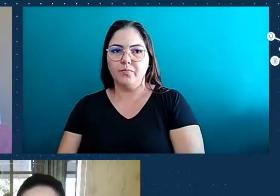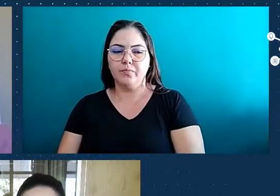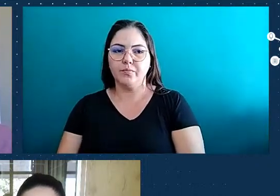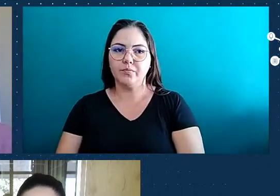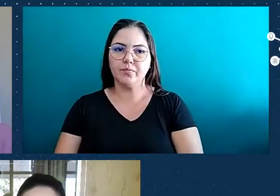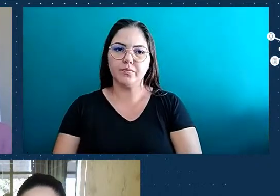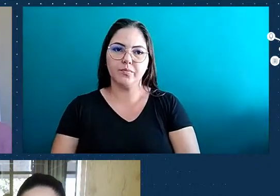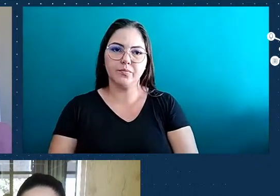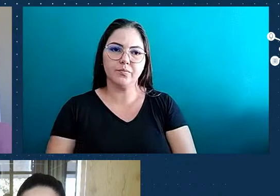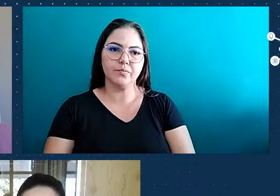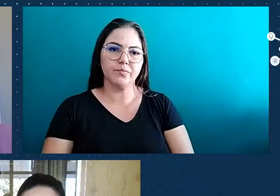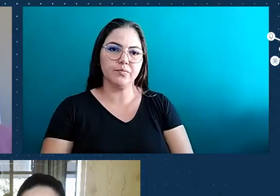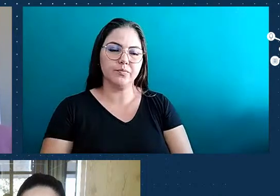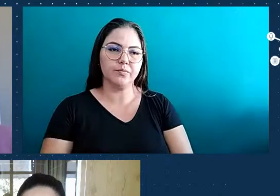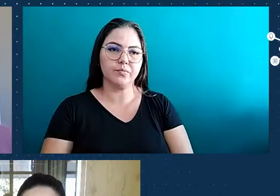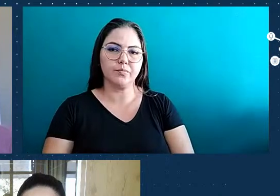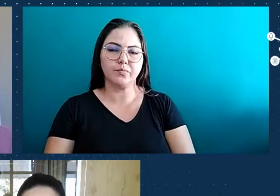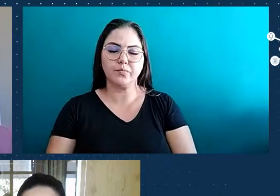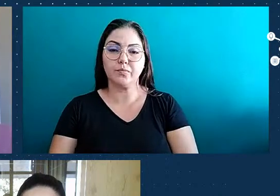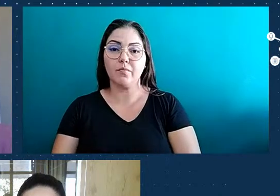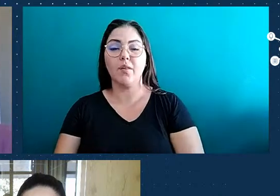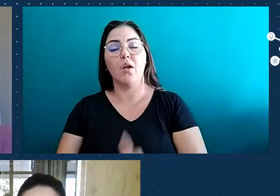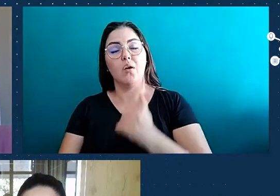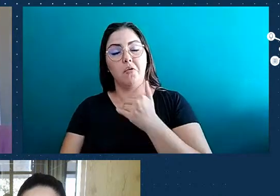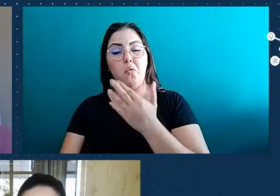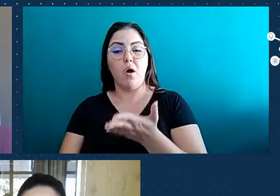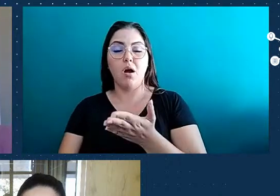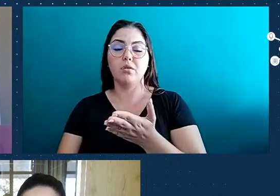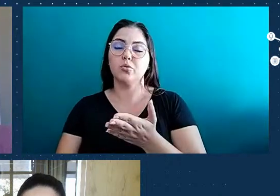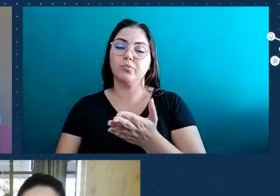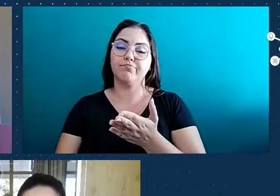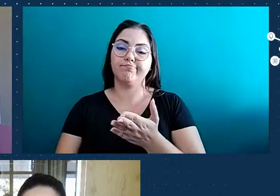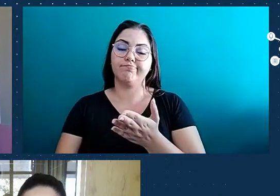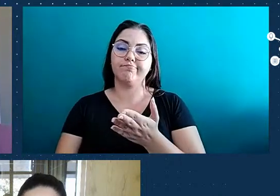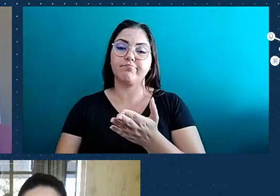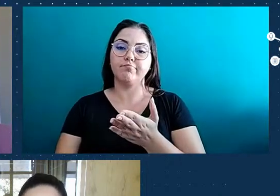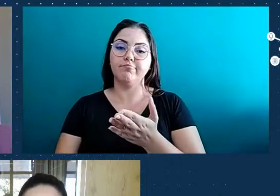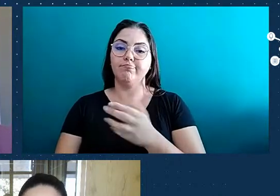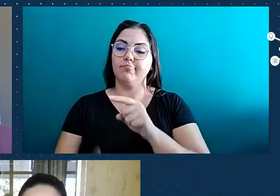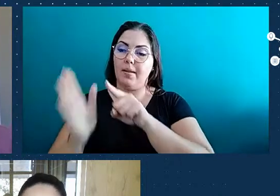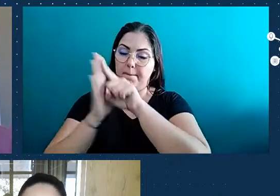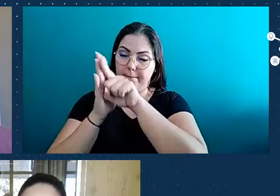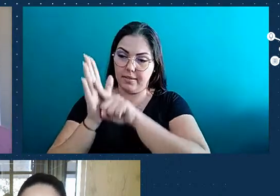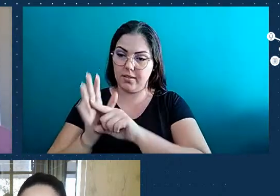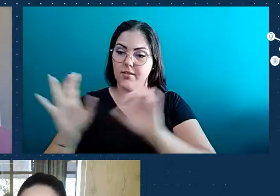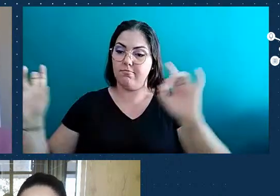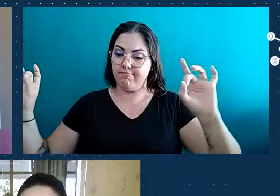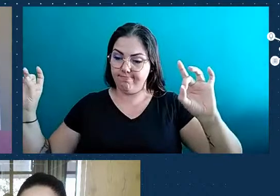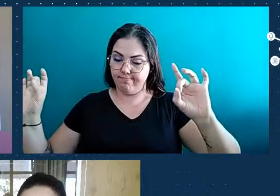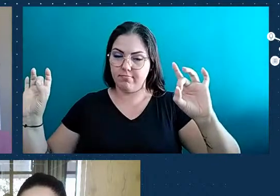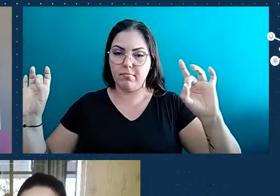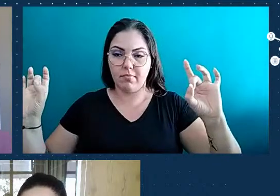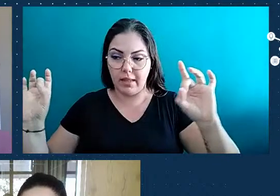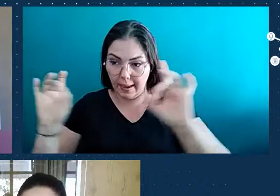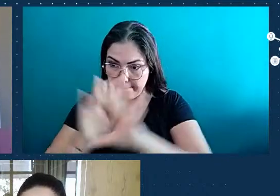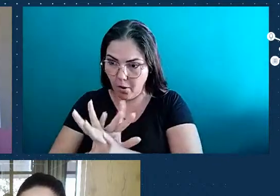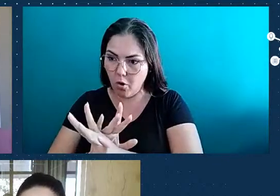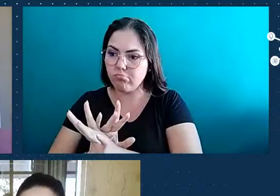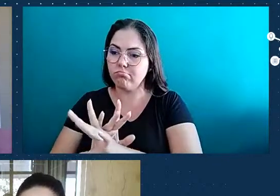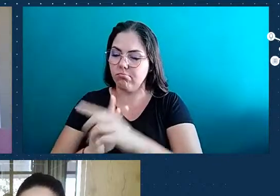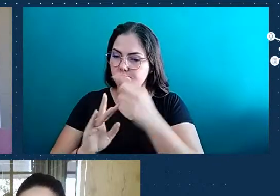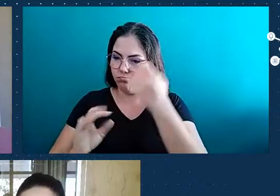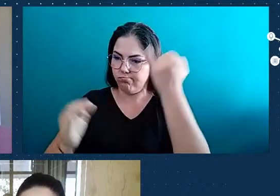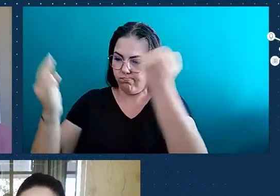pesquisa. Agora, quando ela for desenvolvida, ou seja, quando esse projeto for colocado em prática, aí sim, com